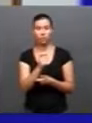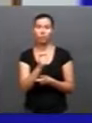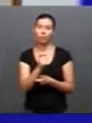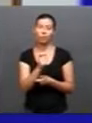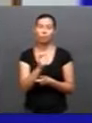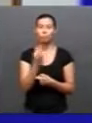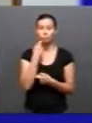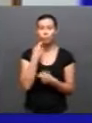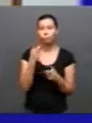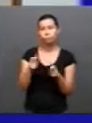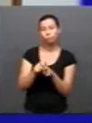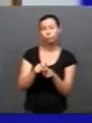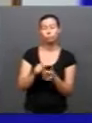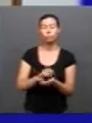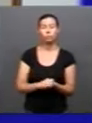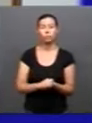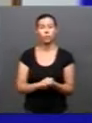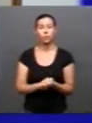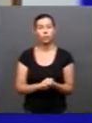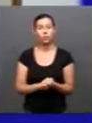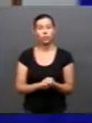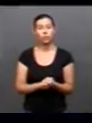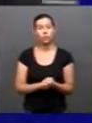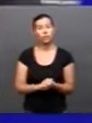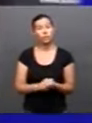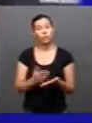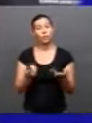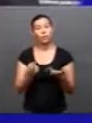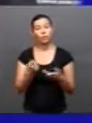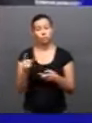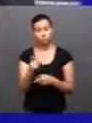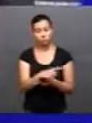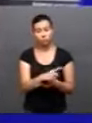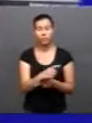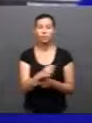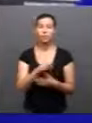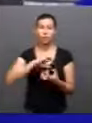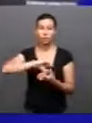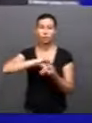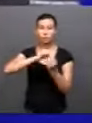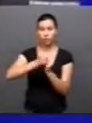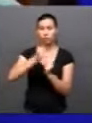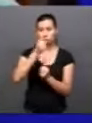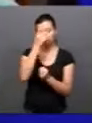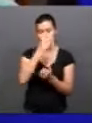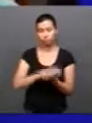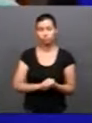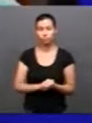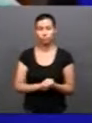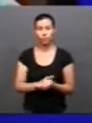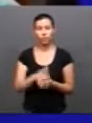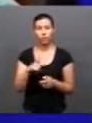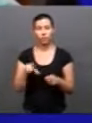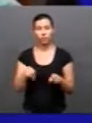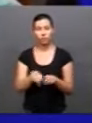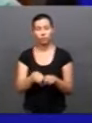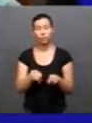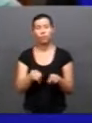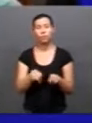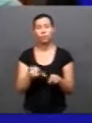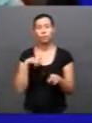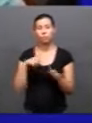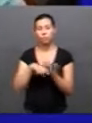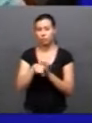pescas e a produção é bastante sustentável. E teve pesquisa que envolve saúde e tecnologia. O Núcleo